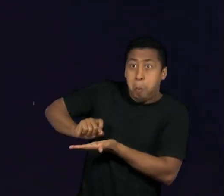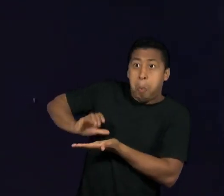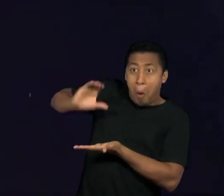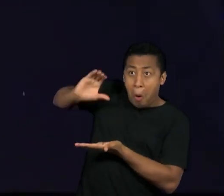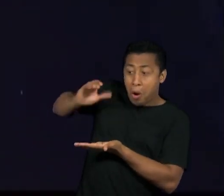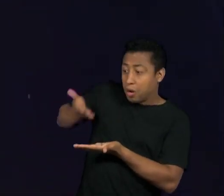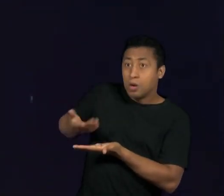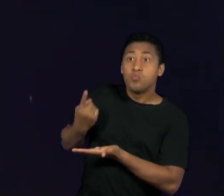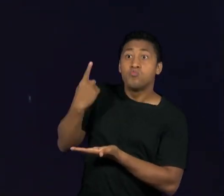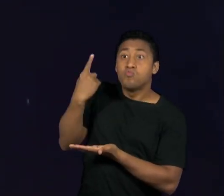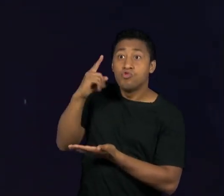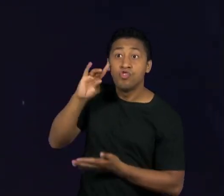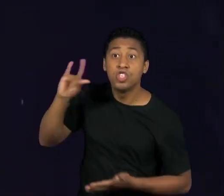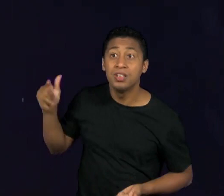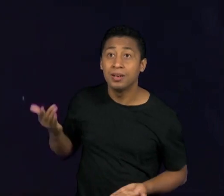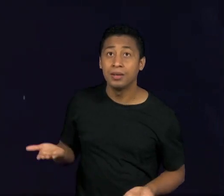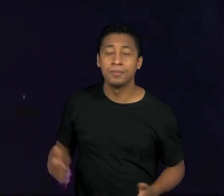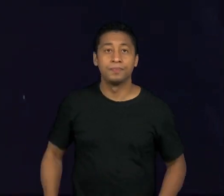tomate.